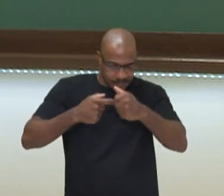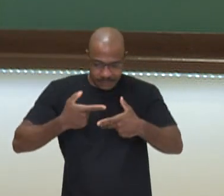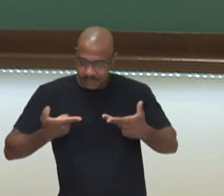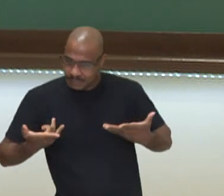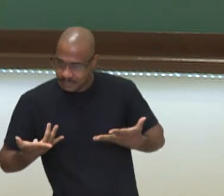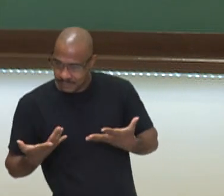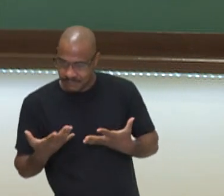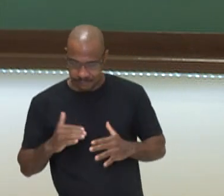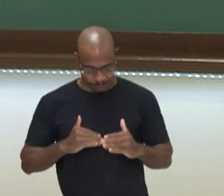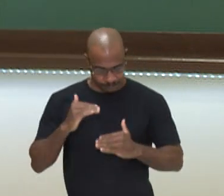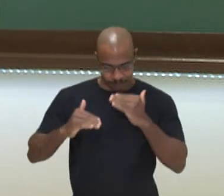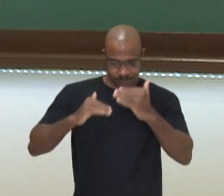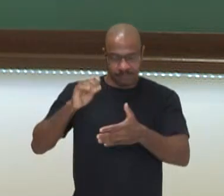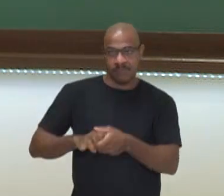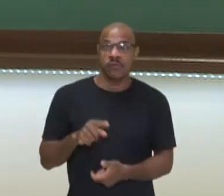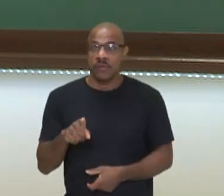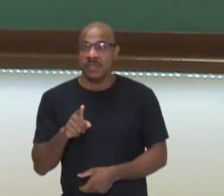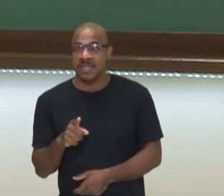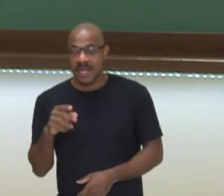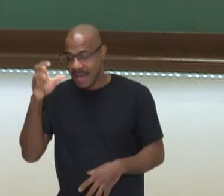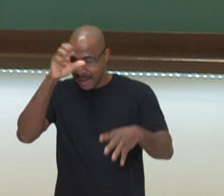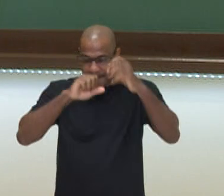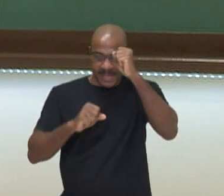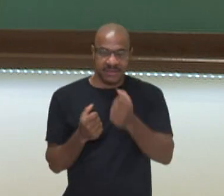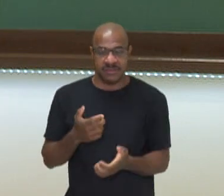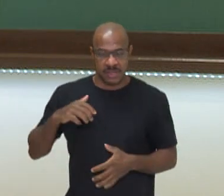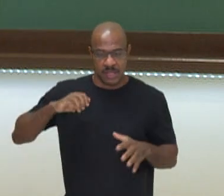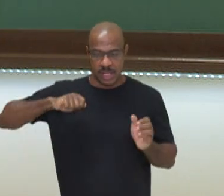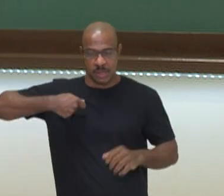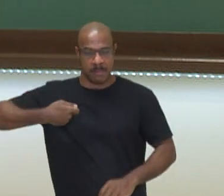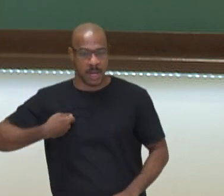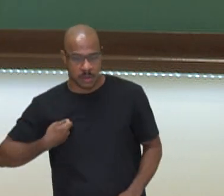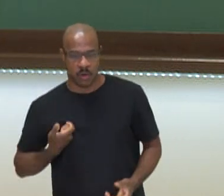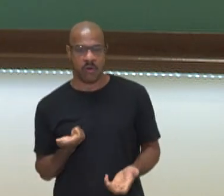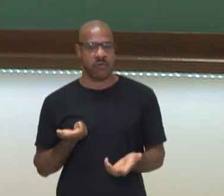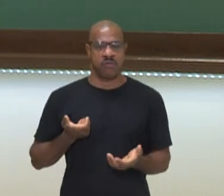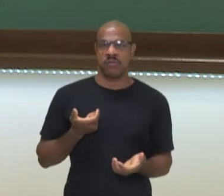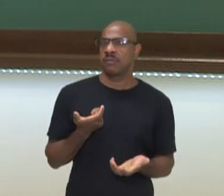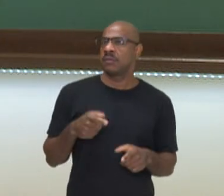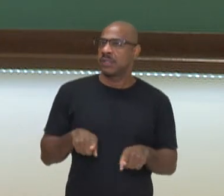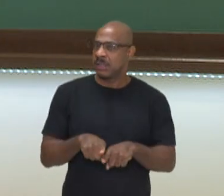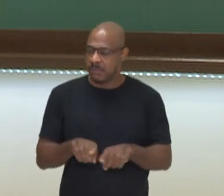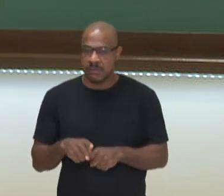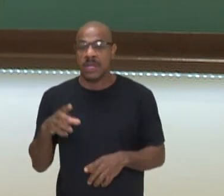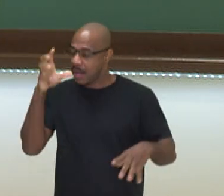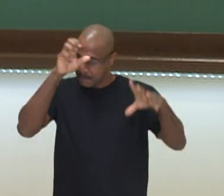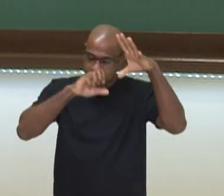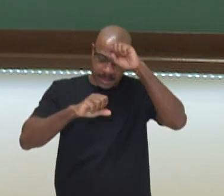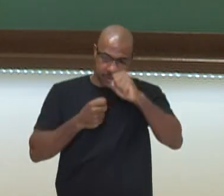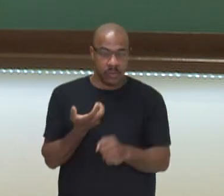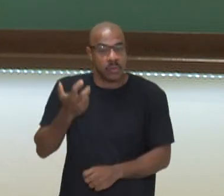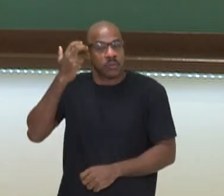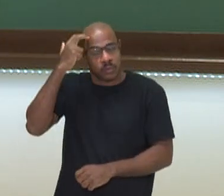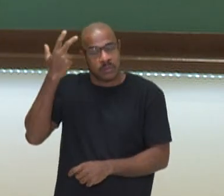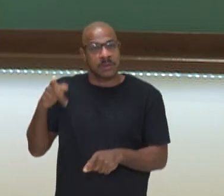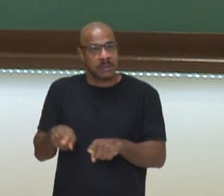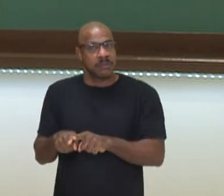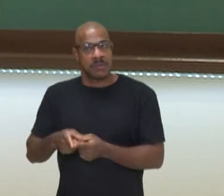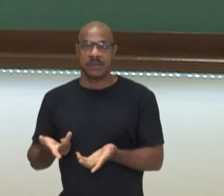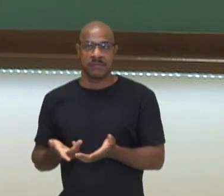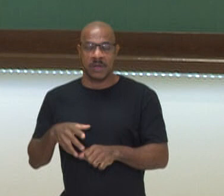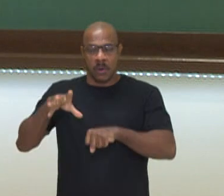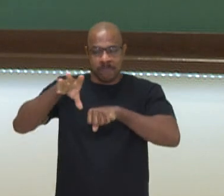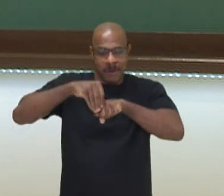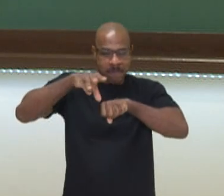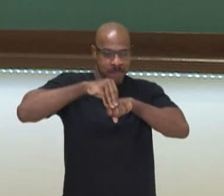Você aprende o espanhol, você aprende muito da cultura hispânica, de um modo geral, né? De todos os países falantes de espanhol. Então é muita coisa que